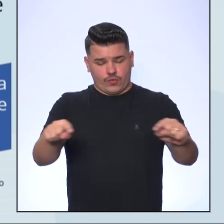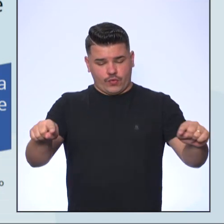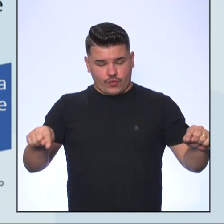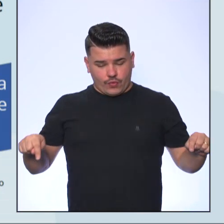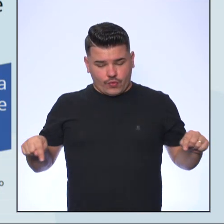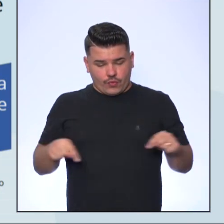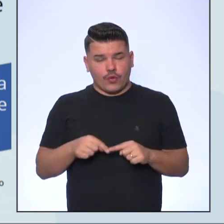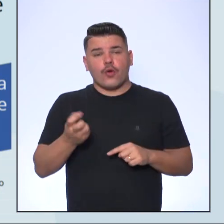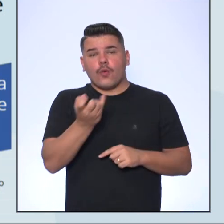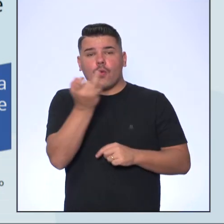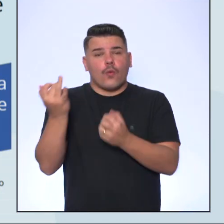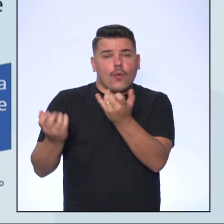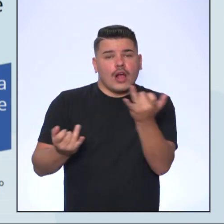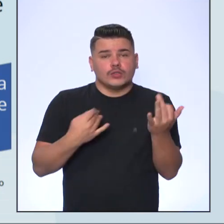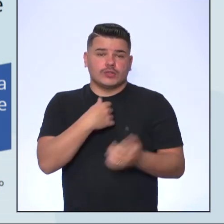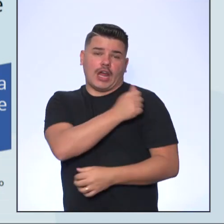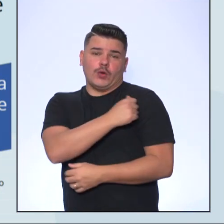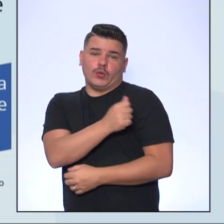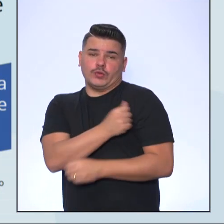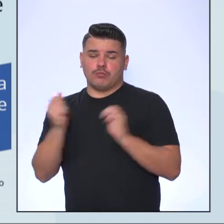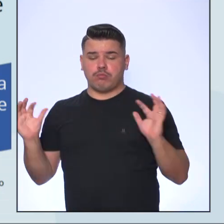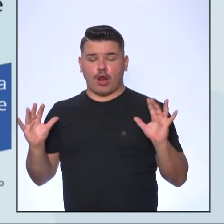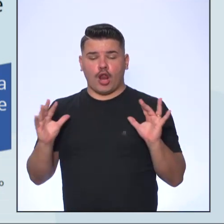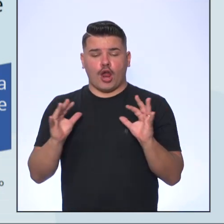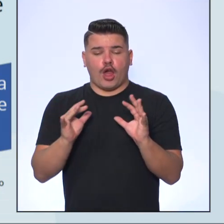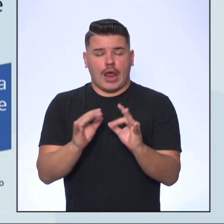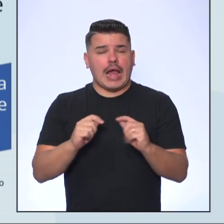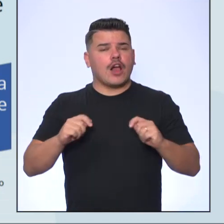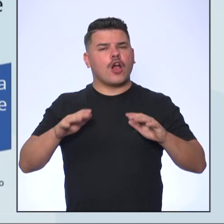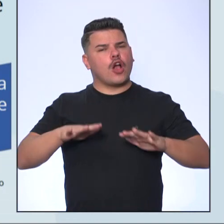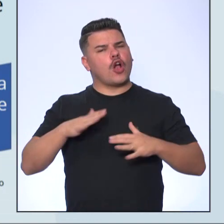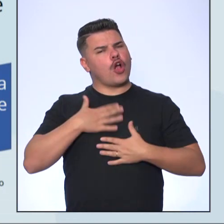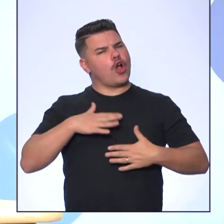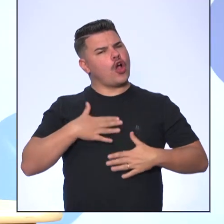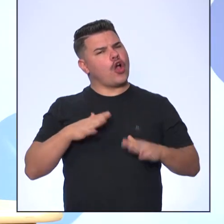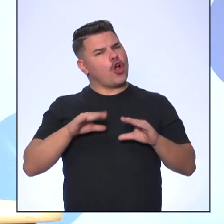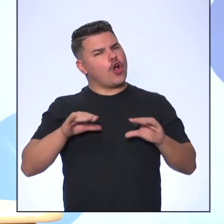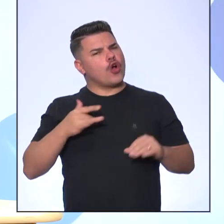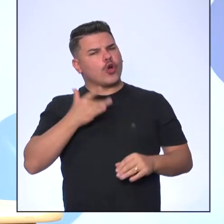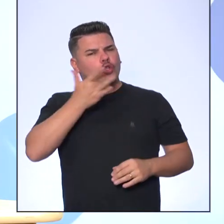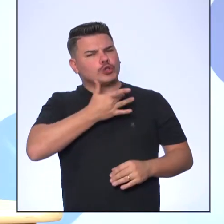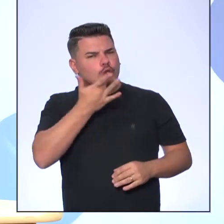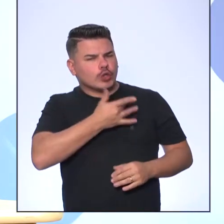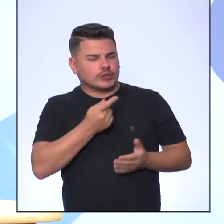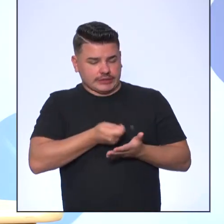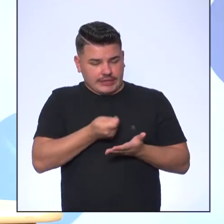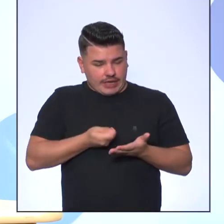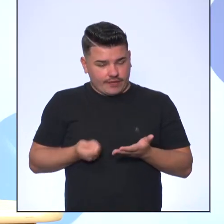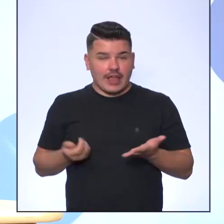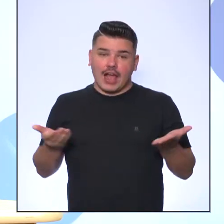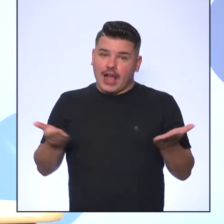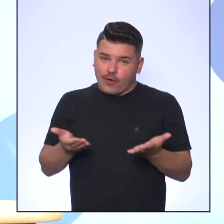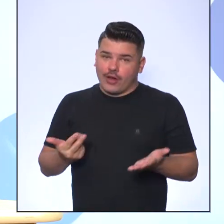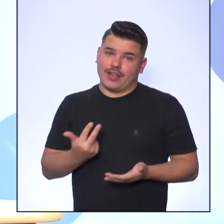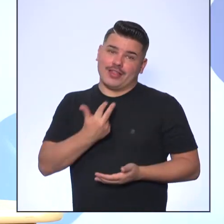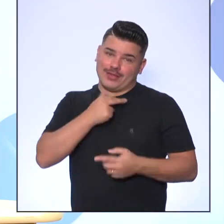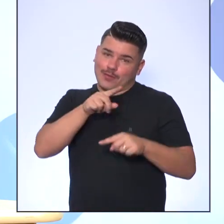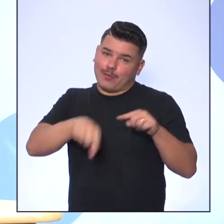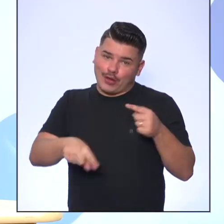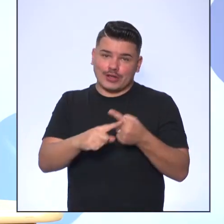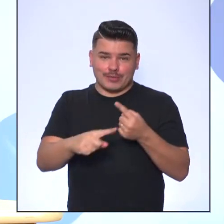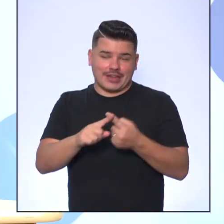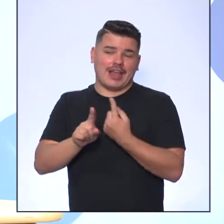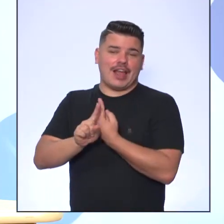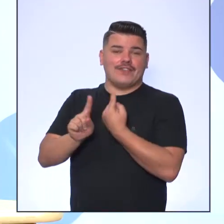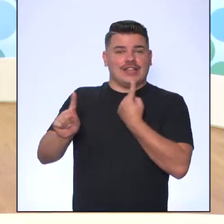quadrado e registre todas as suas observações. Nesse momento, nós não podemos fazer, né? Então, estamos no caso aqui de restrição,